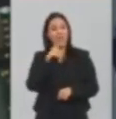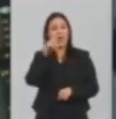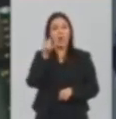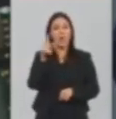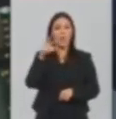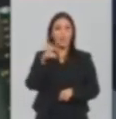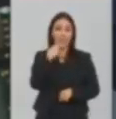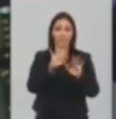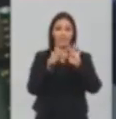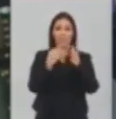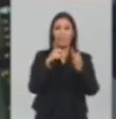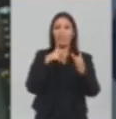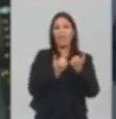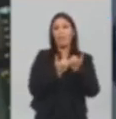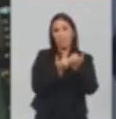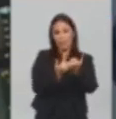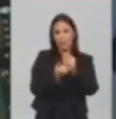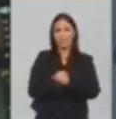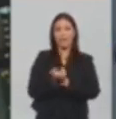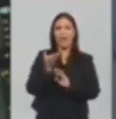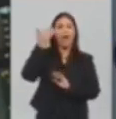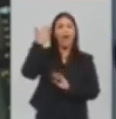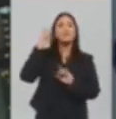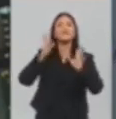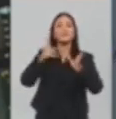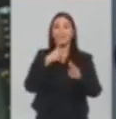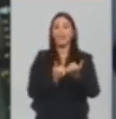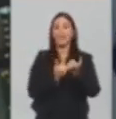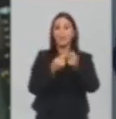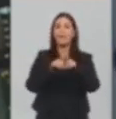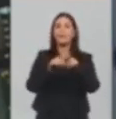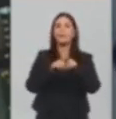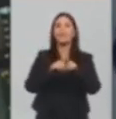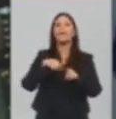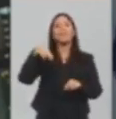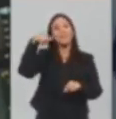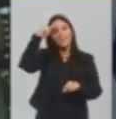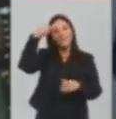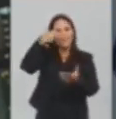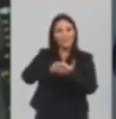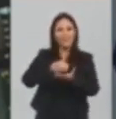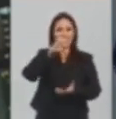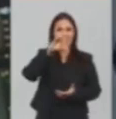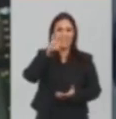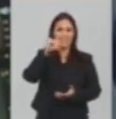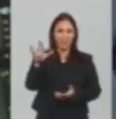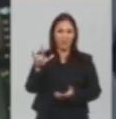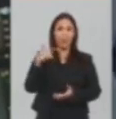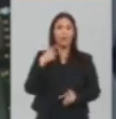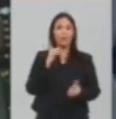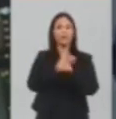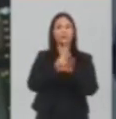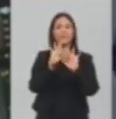golpe que você e sua família apoiam né Vocês já apoiaram outros golpes inclusive da ditadura civil militar eu já encontrei com você e com a sua